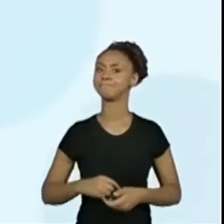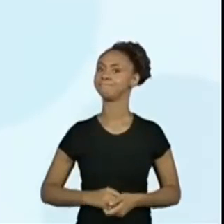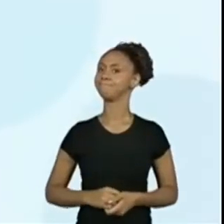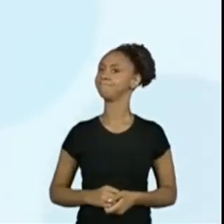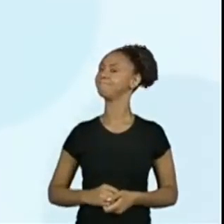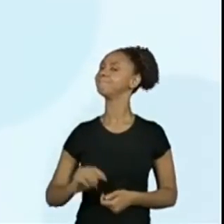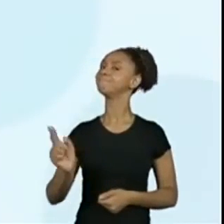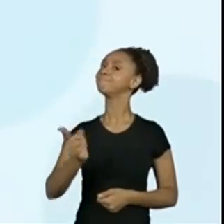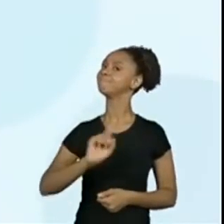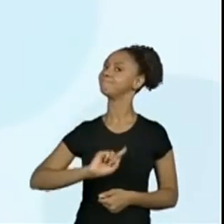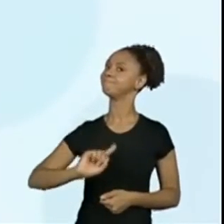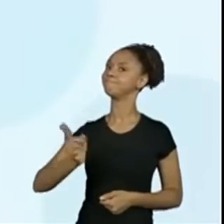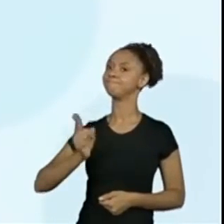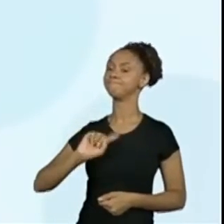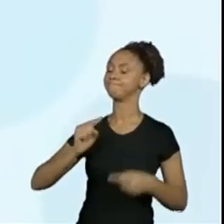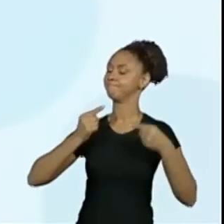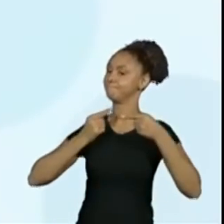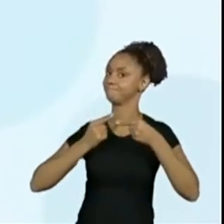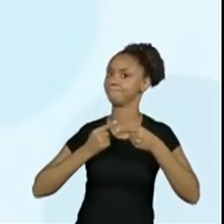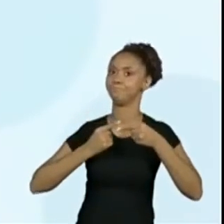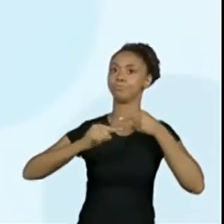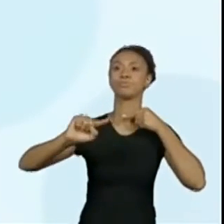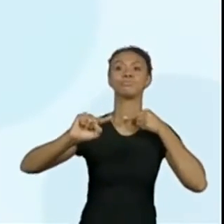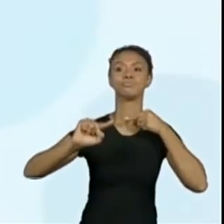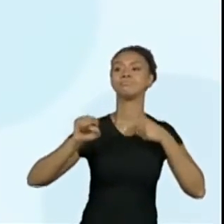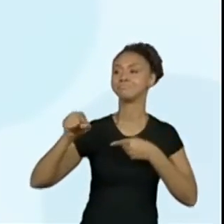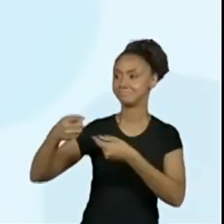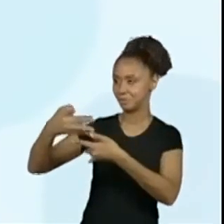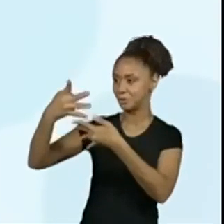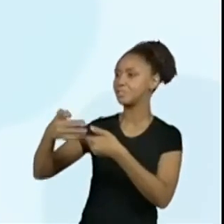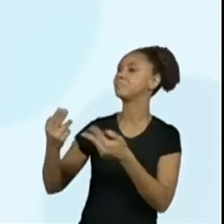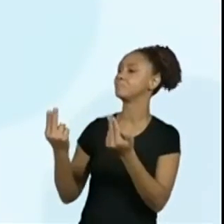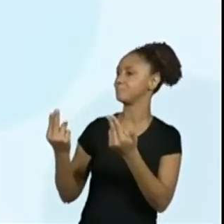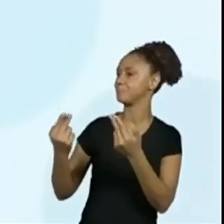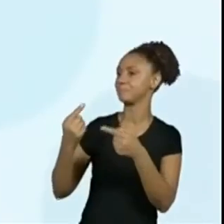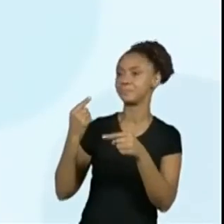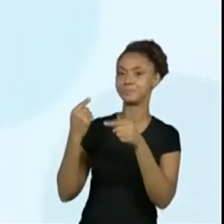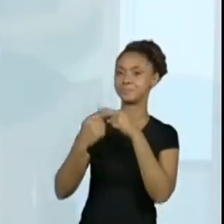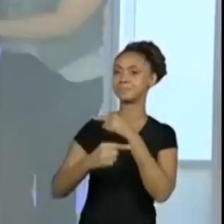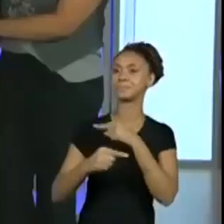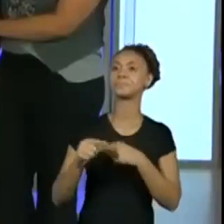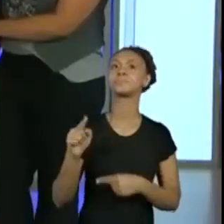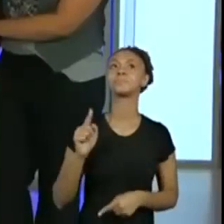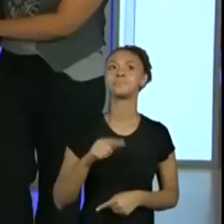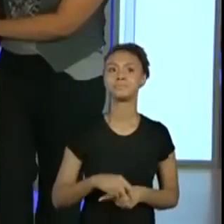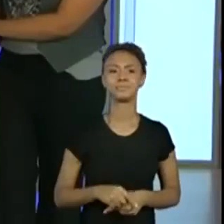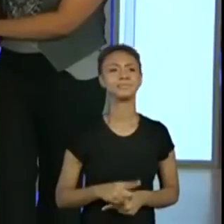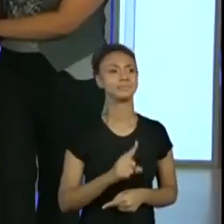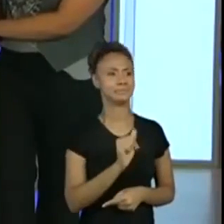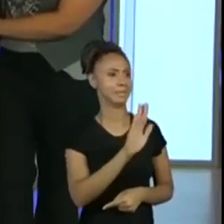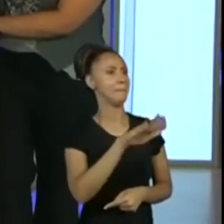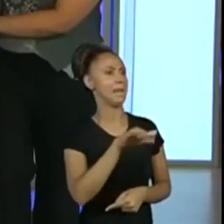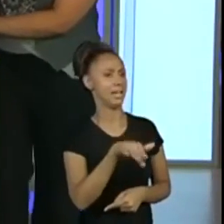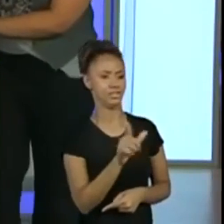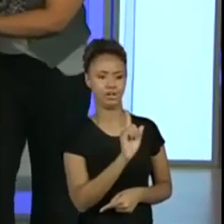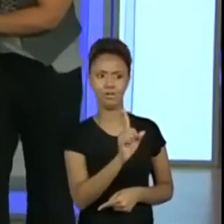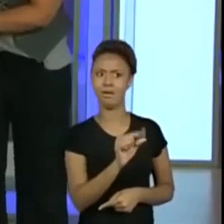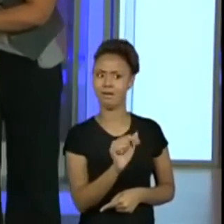são equivalentes, professora. Eles estão colocando que não são. Olha, Pro Marilene, esse baratinho está carinho,